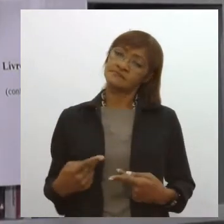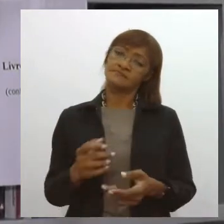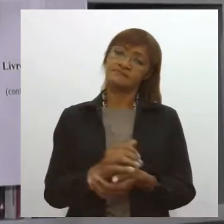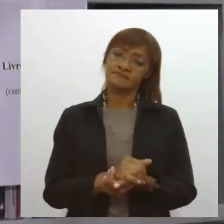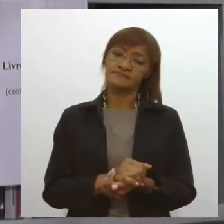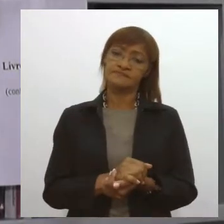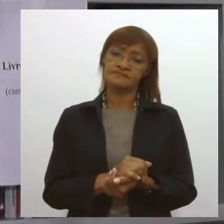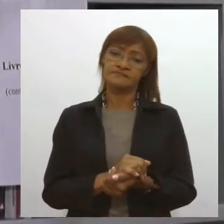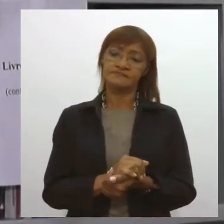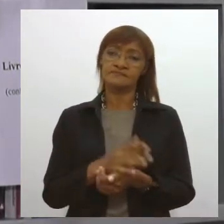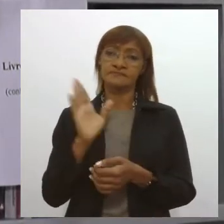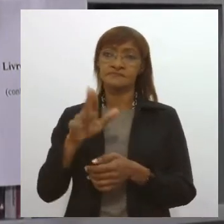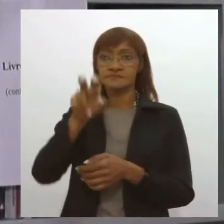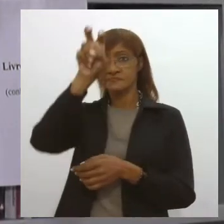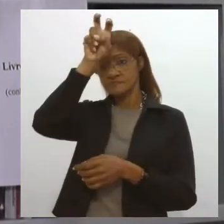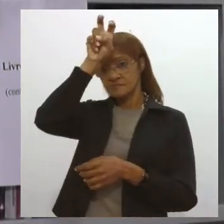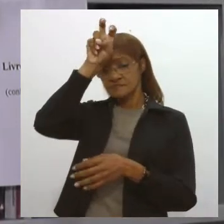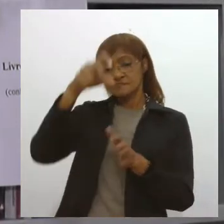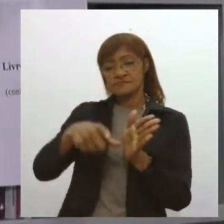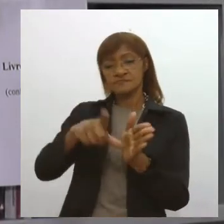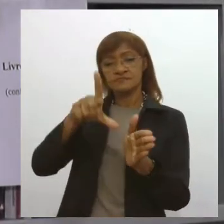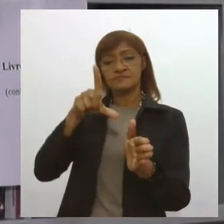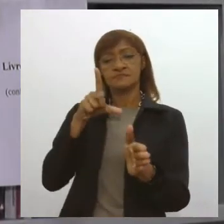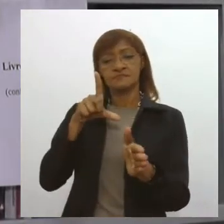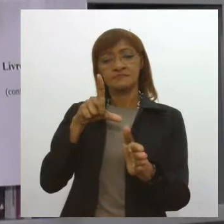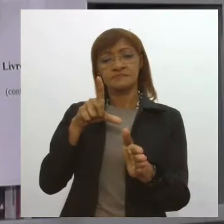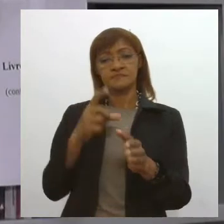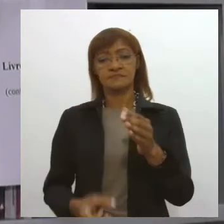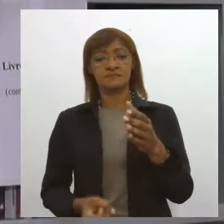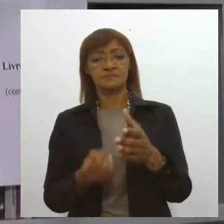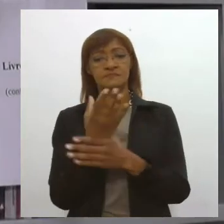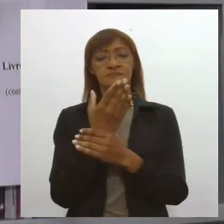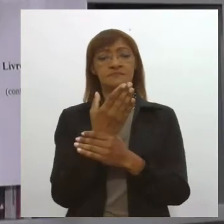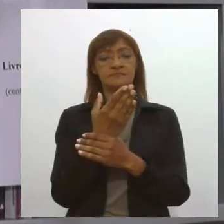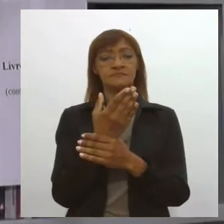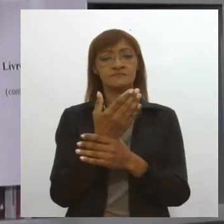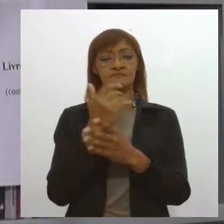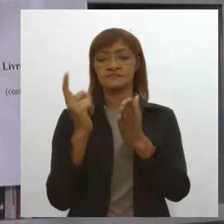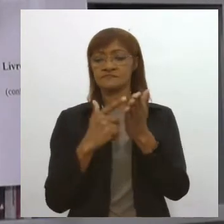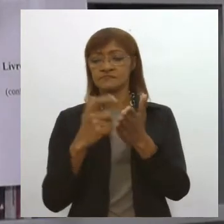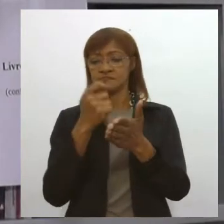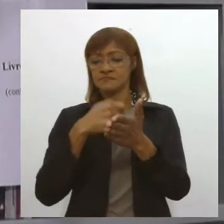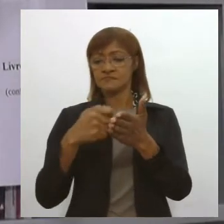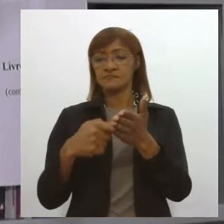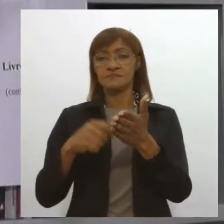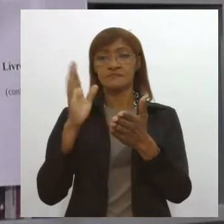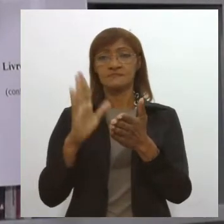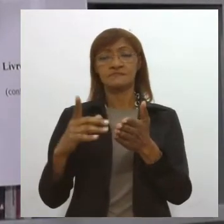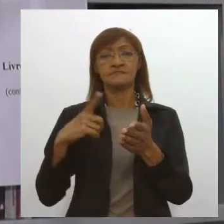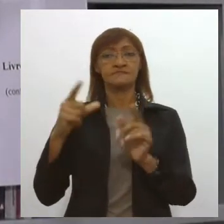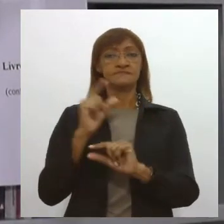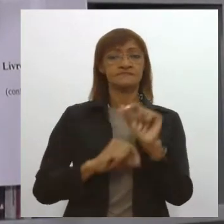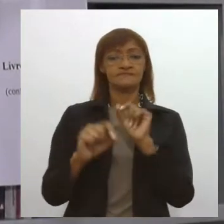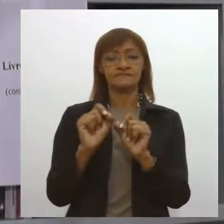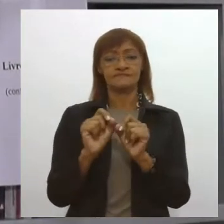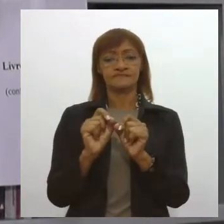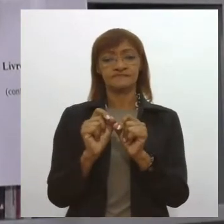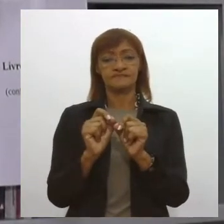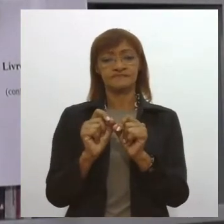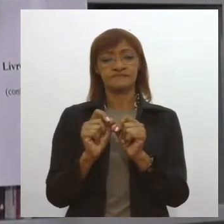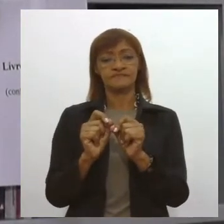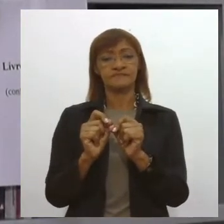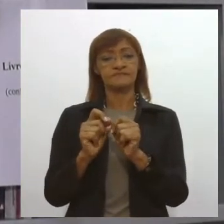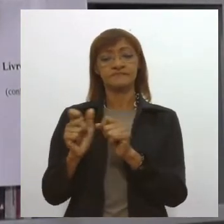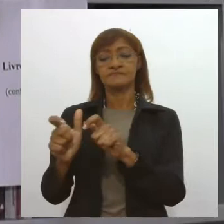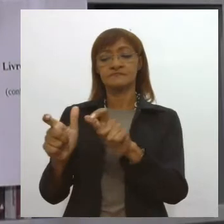No Antigo Egito, antes mesmo do surgimento da escrita, nós já tínhamos registro de lugares